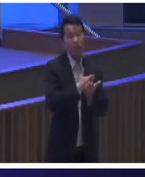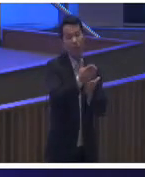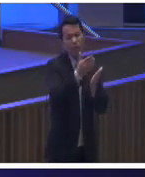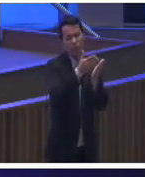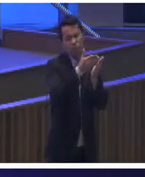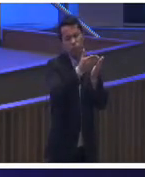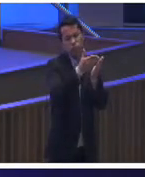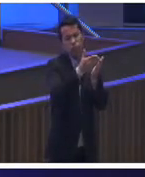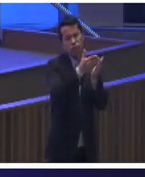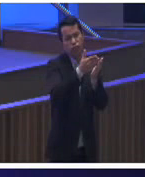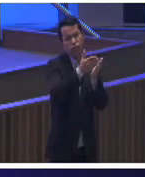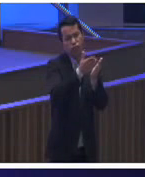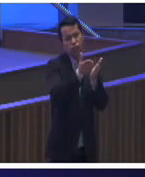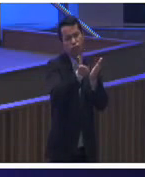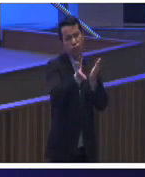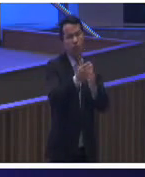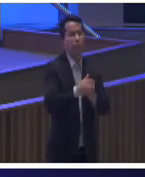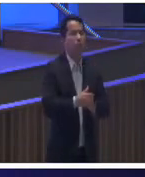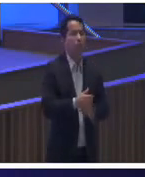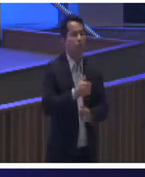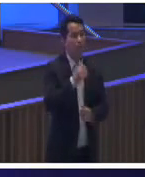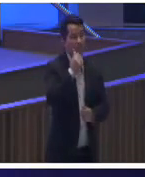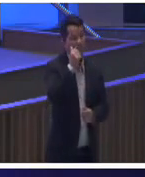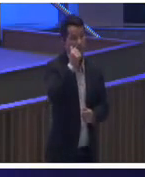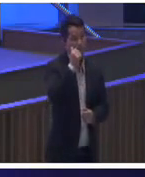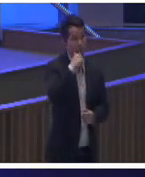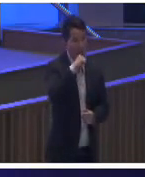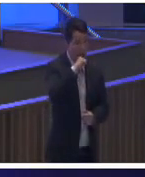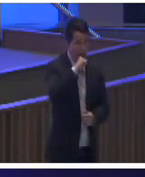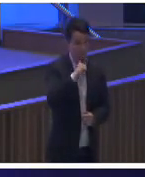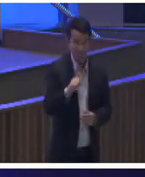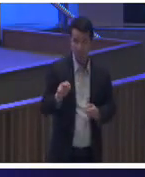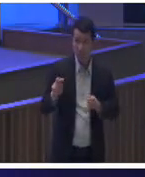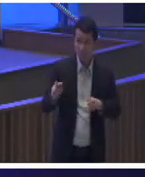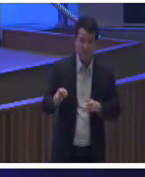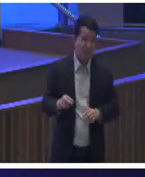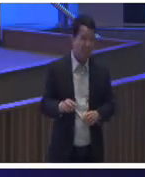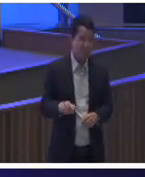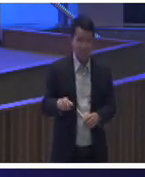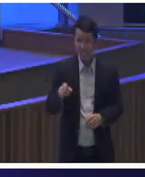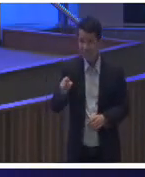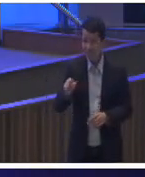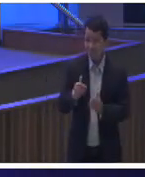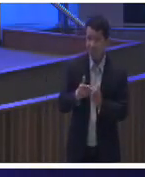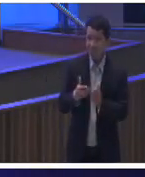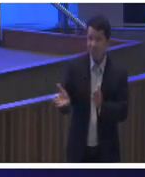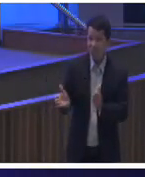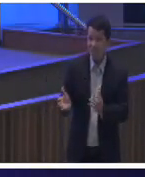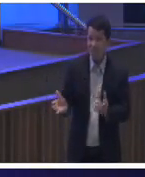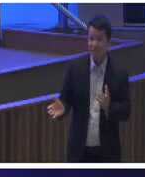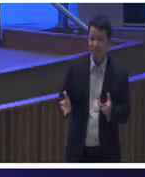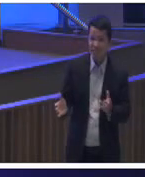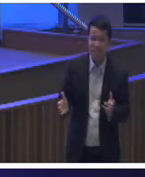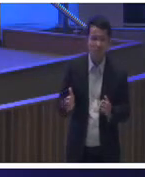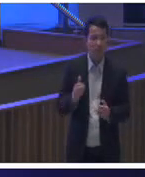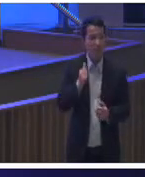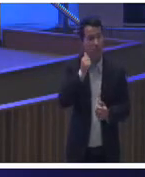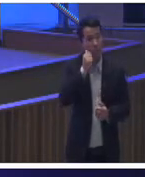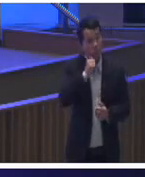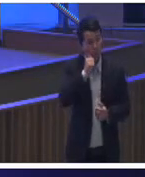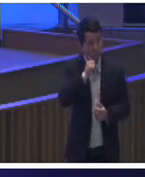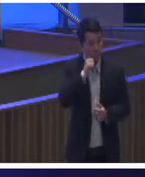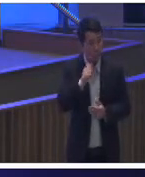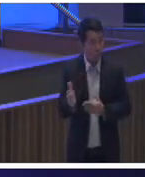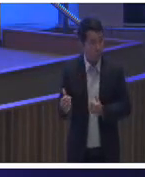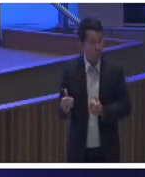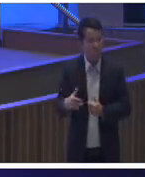E a mãe dela ficou muito preocupada. E ela saía na noite.